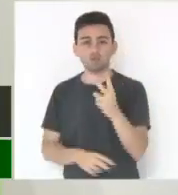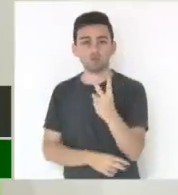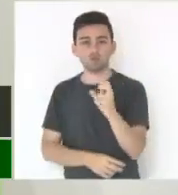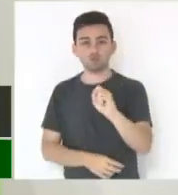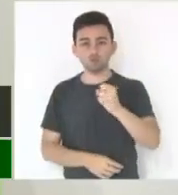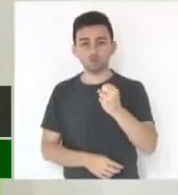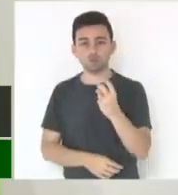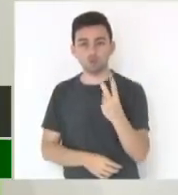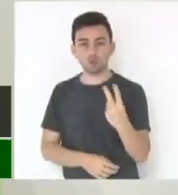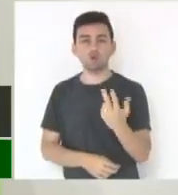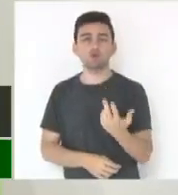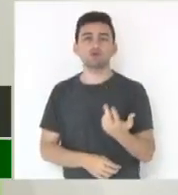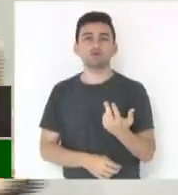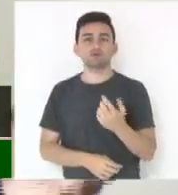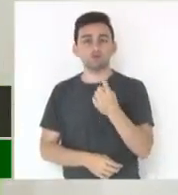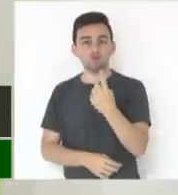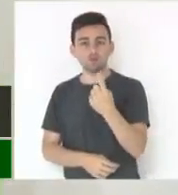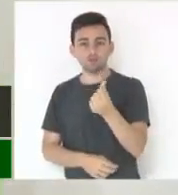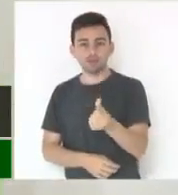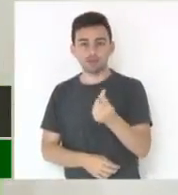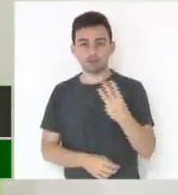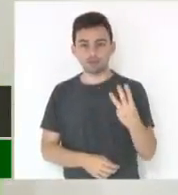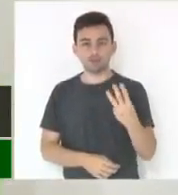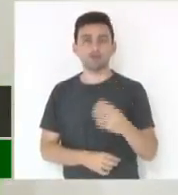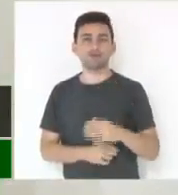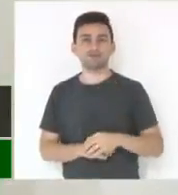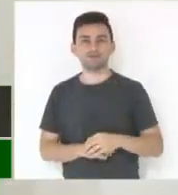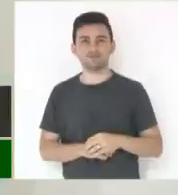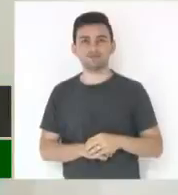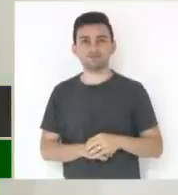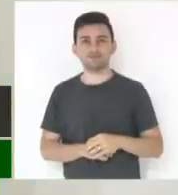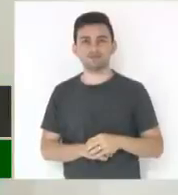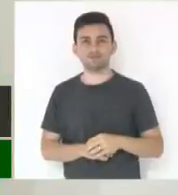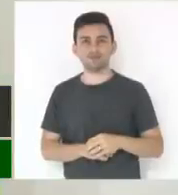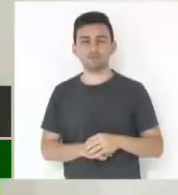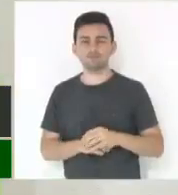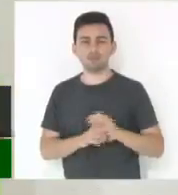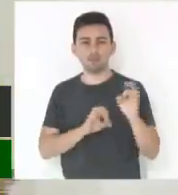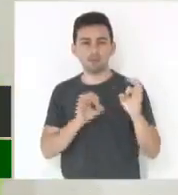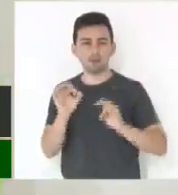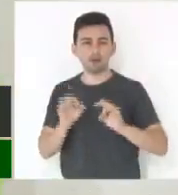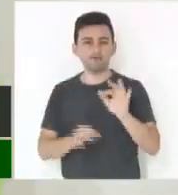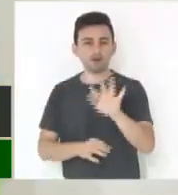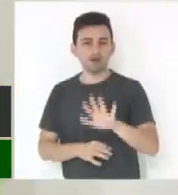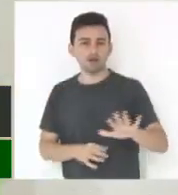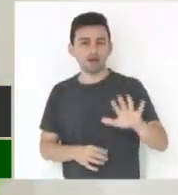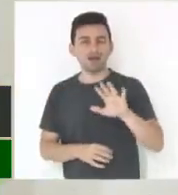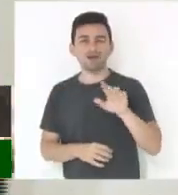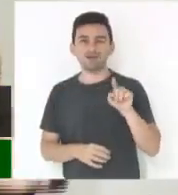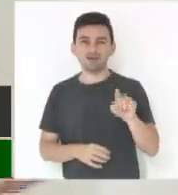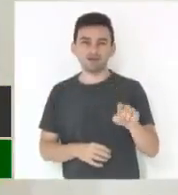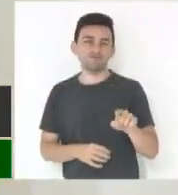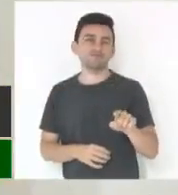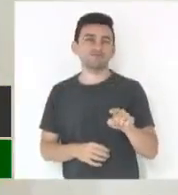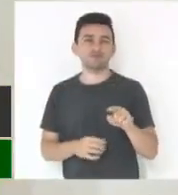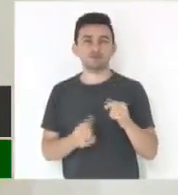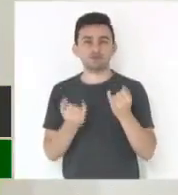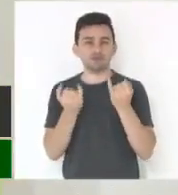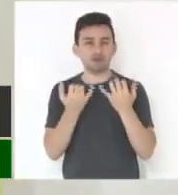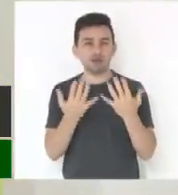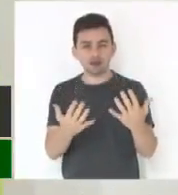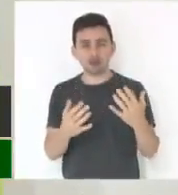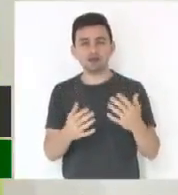163, a federalização lá da 163 para Itapiranga. Então, todos